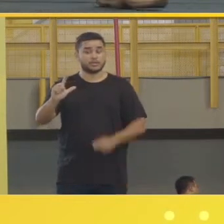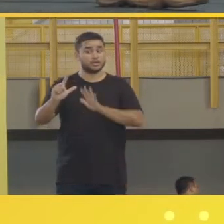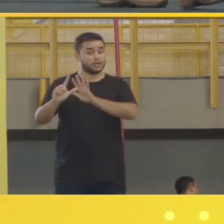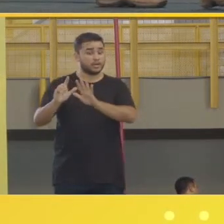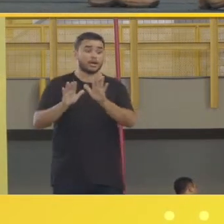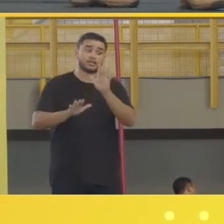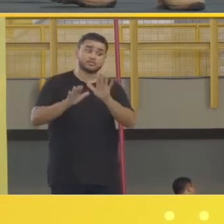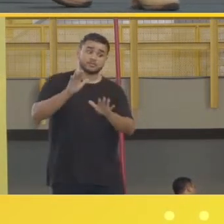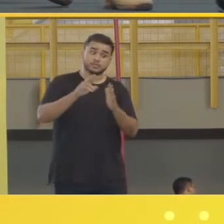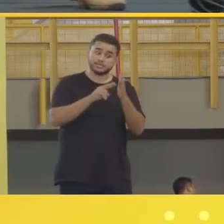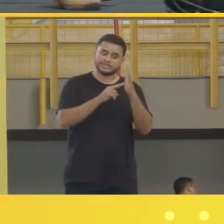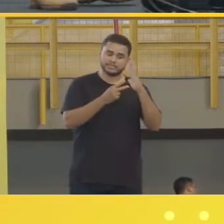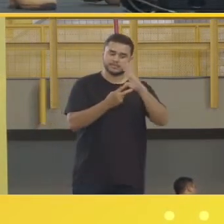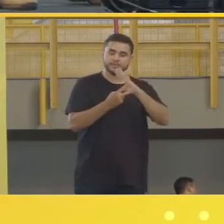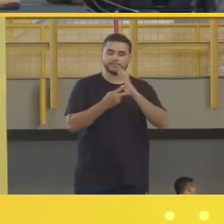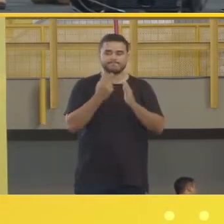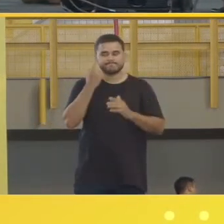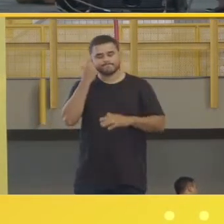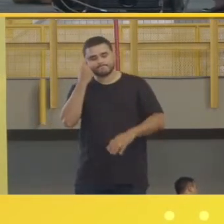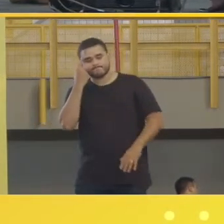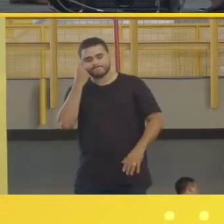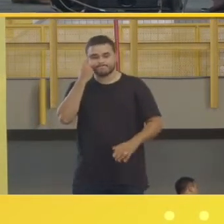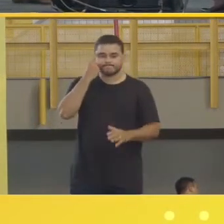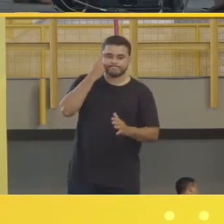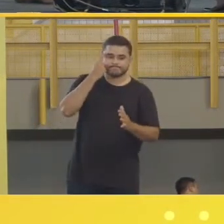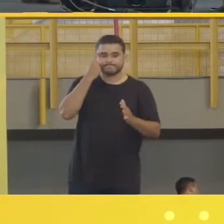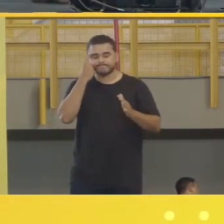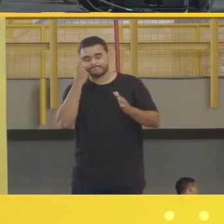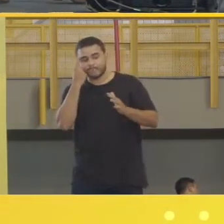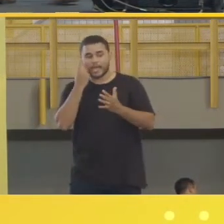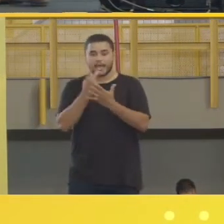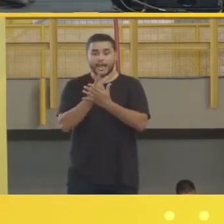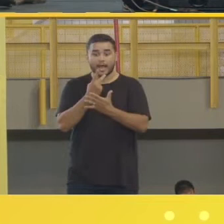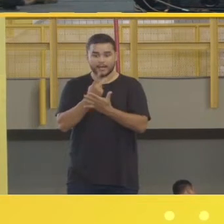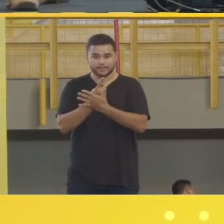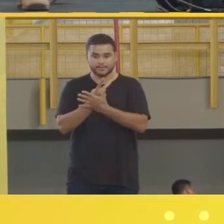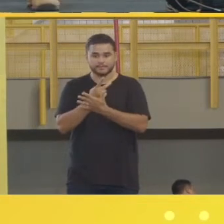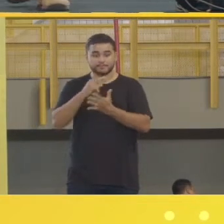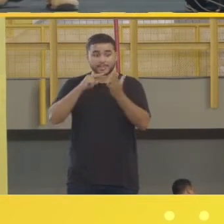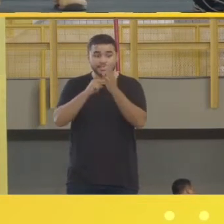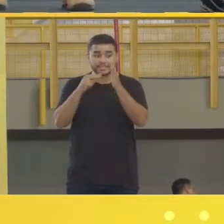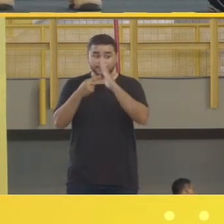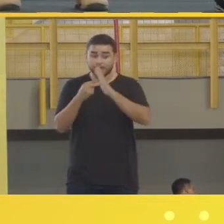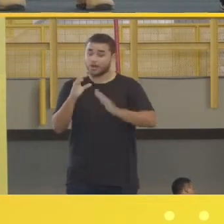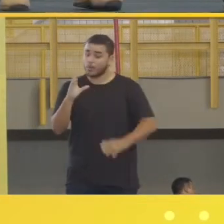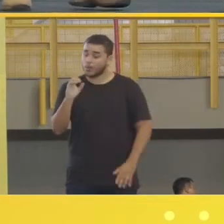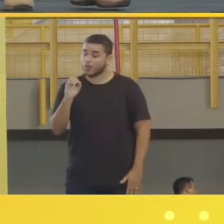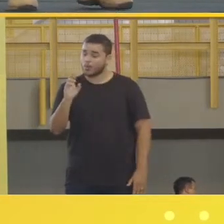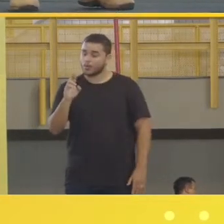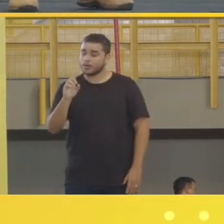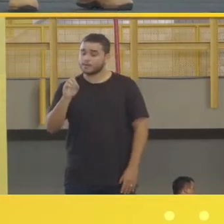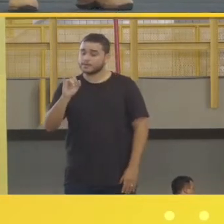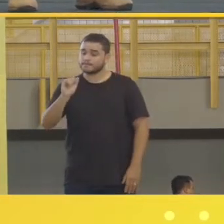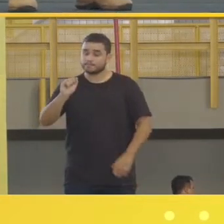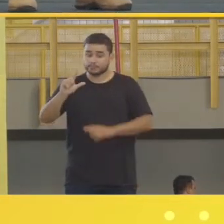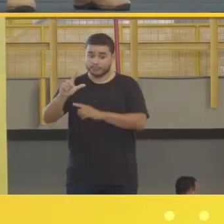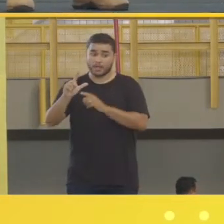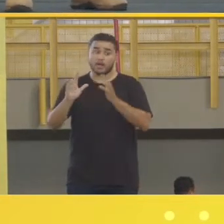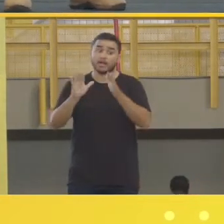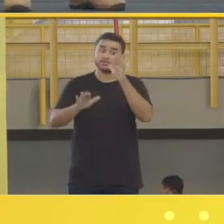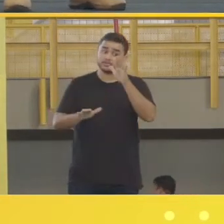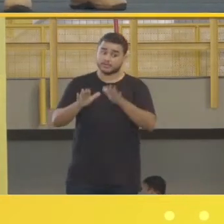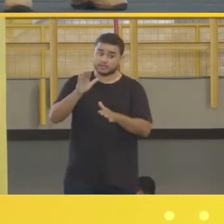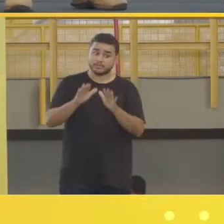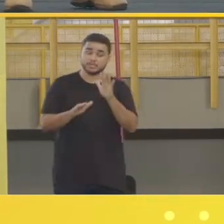lido, interpretado de forma equivocada. Esse conceito ele é lido e interpretado